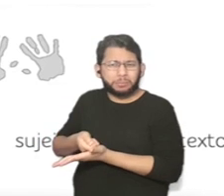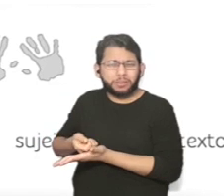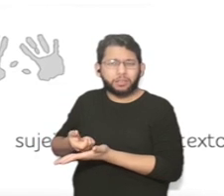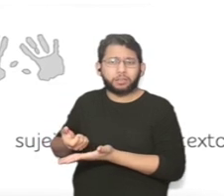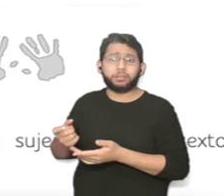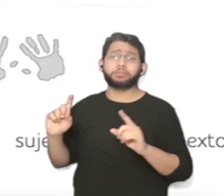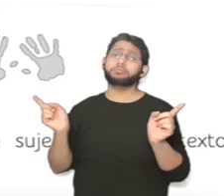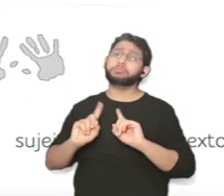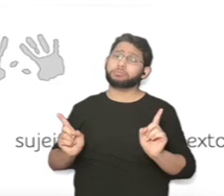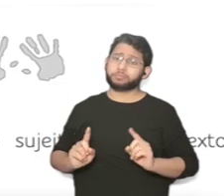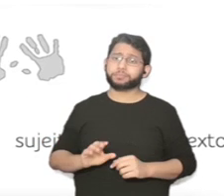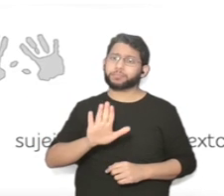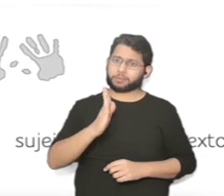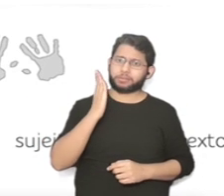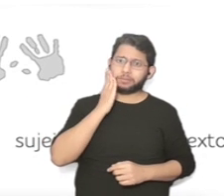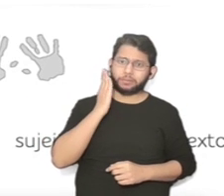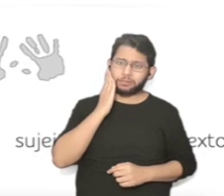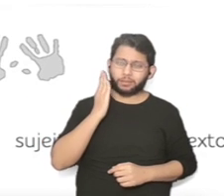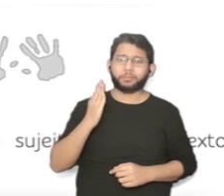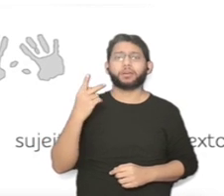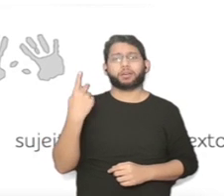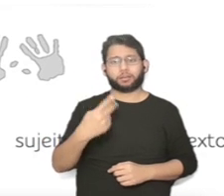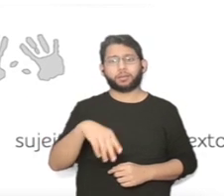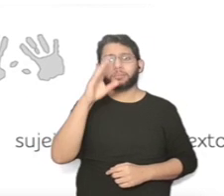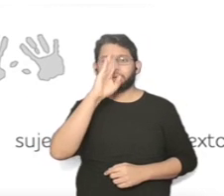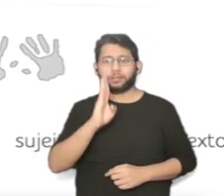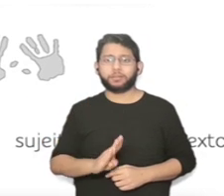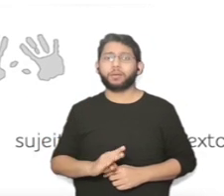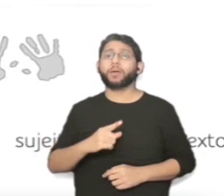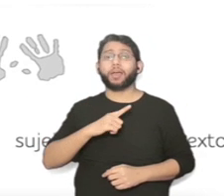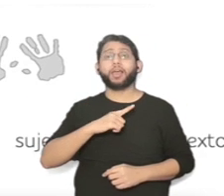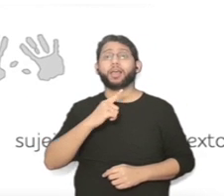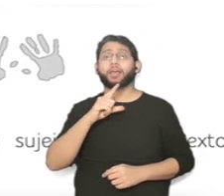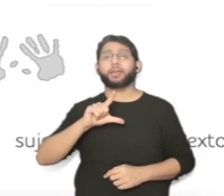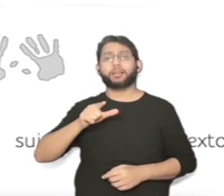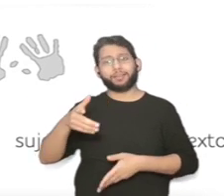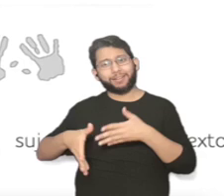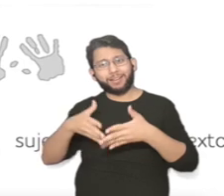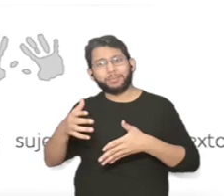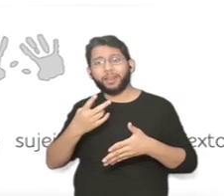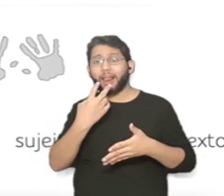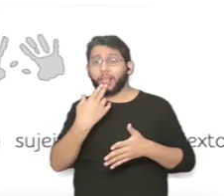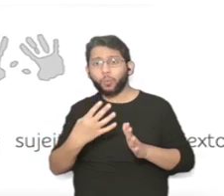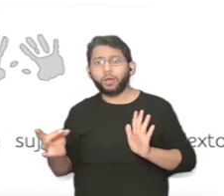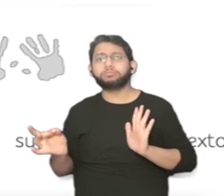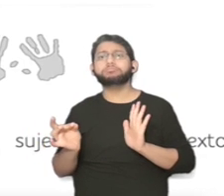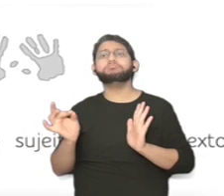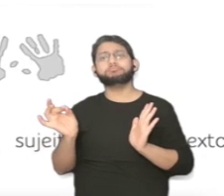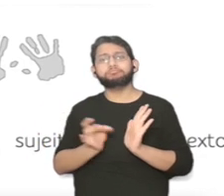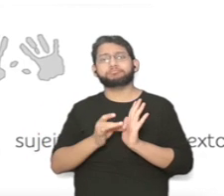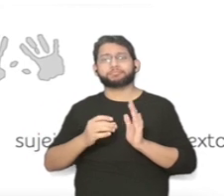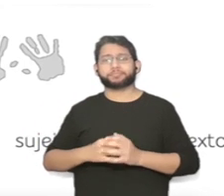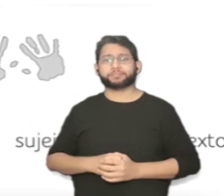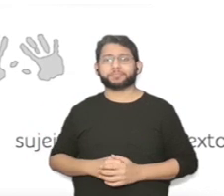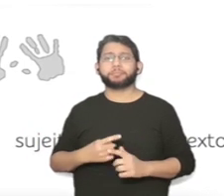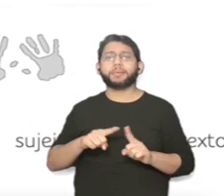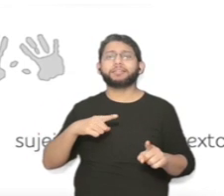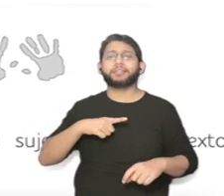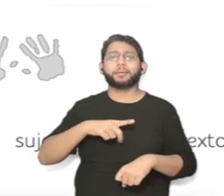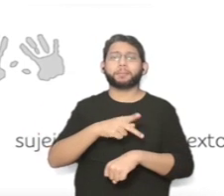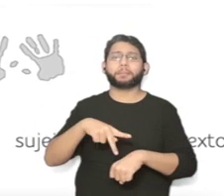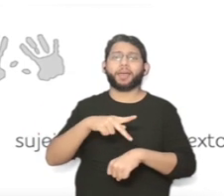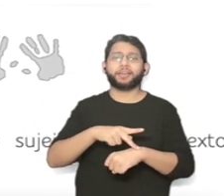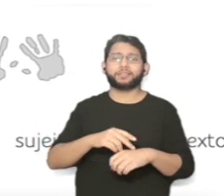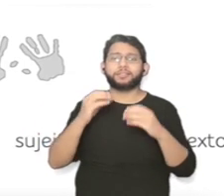como sua primeira língua, embora ela seja uma língua oficial no nosso país. Mas em países também como, por exemplo,